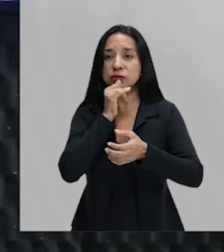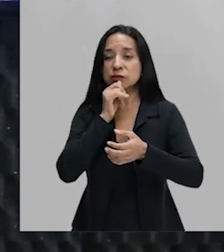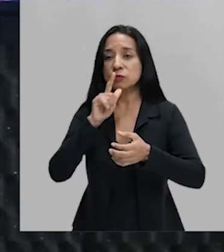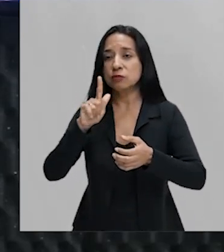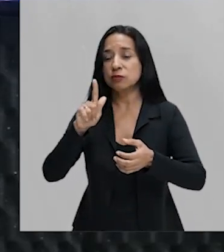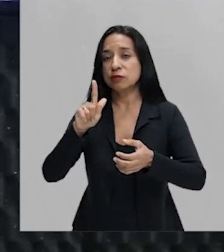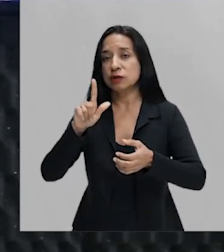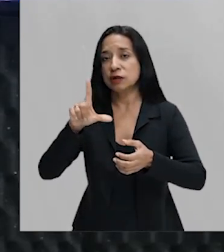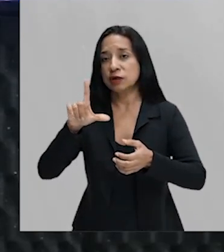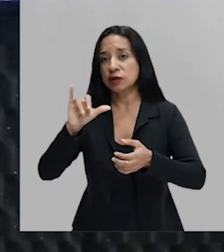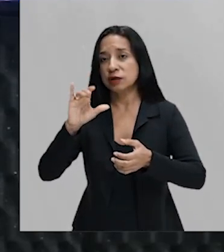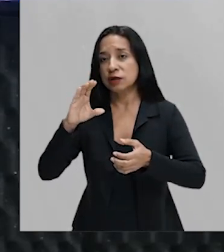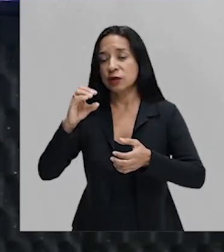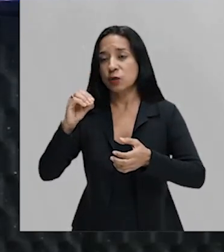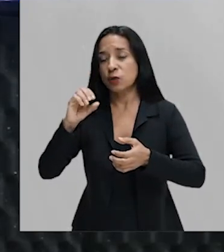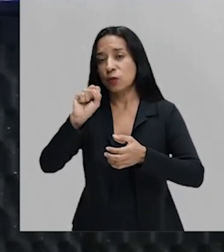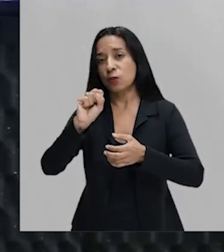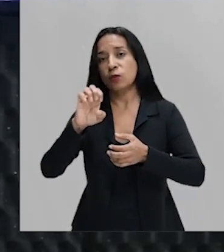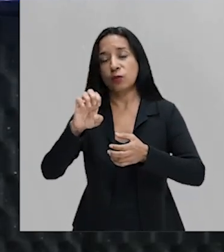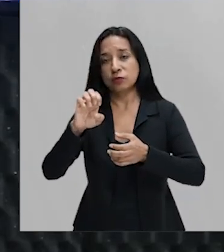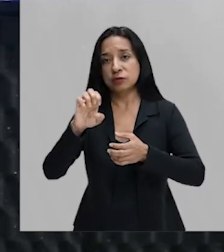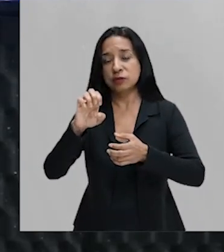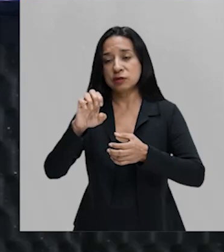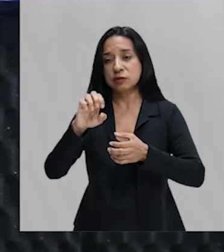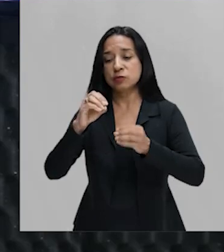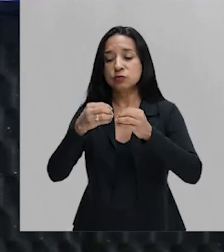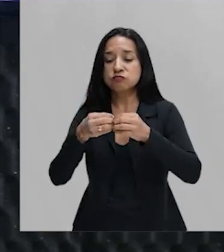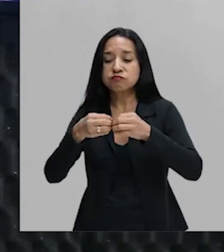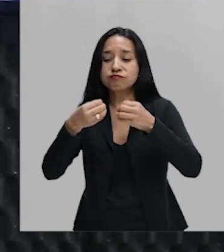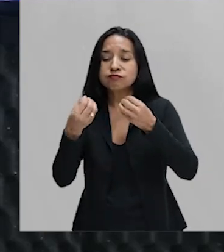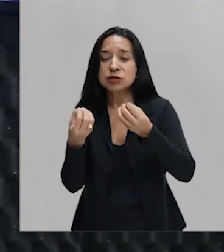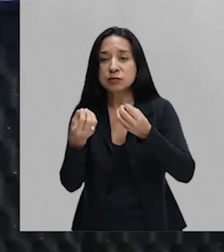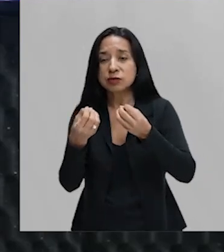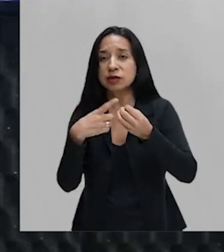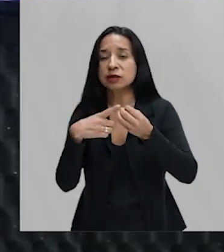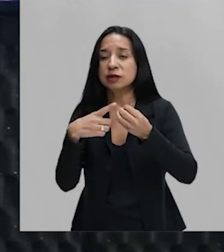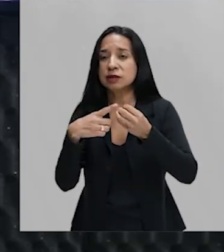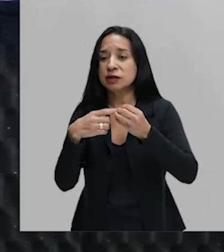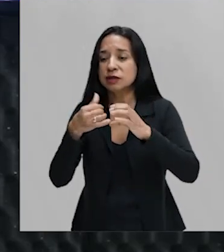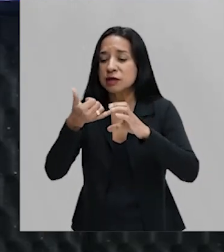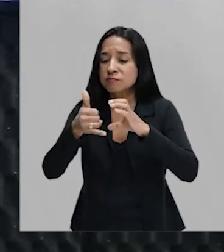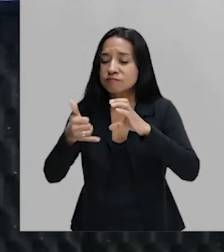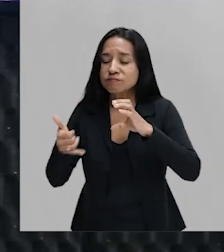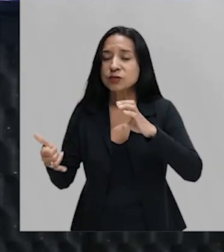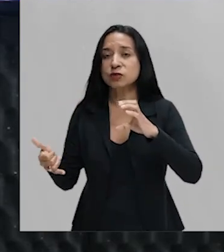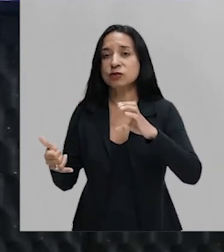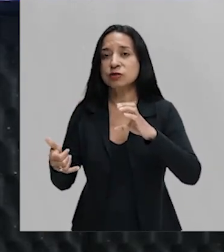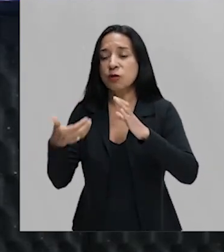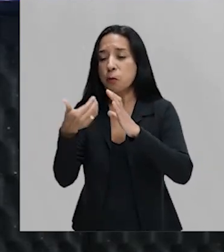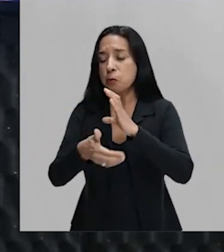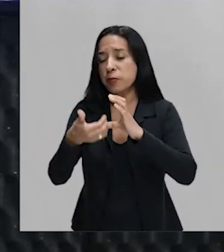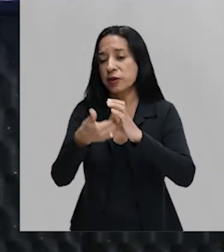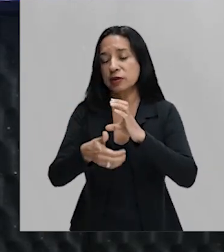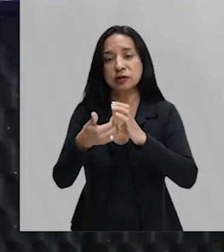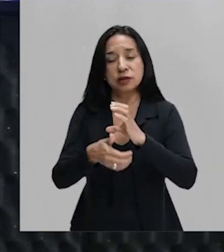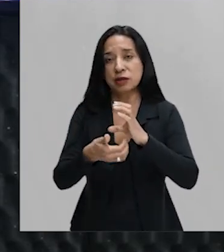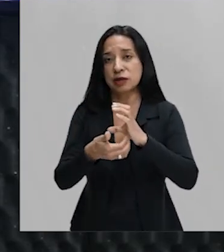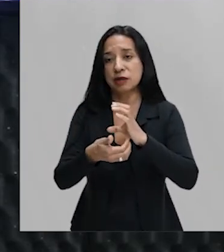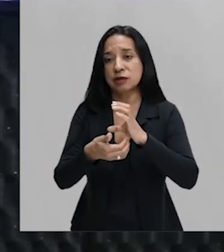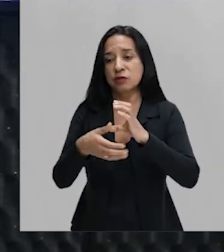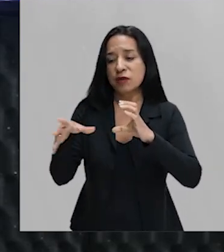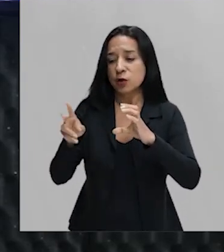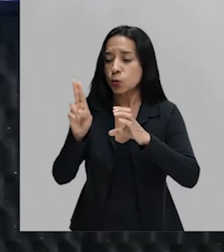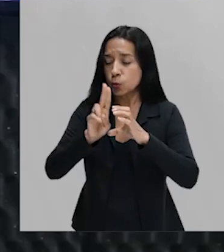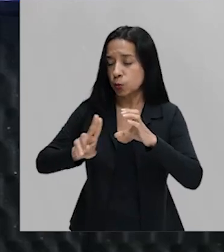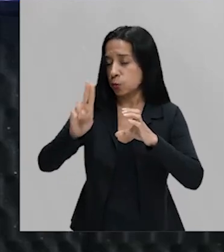glicose, ali, as moléculas de carboidrato. Quando elas são quebradas, tem muita energia para a célula gastar. Então, ela não vai gastar, não vai consumir toda